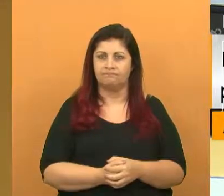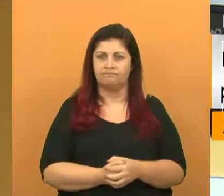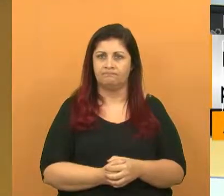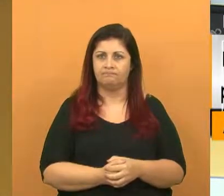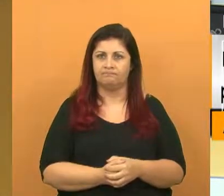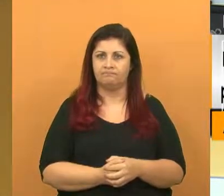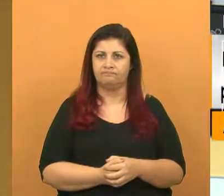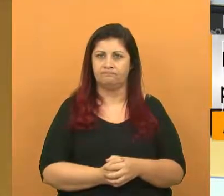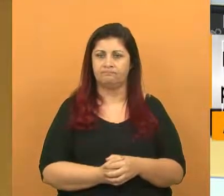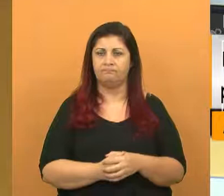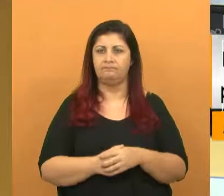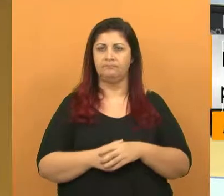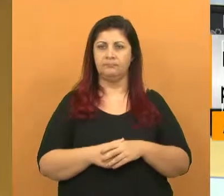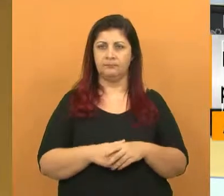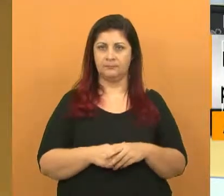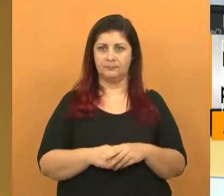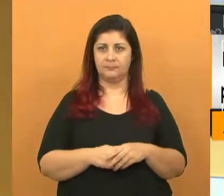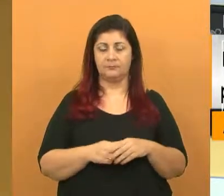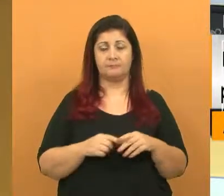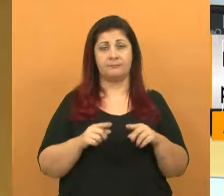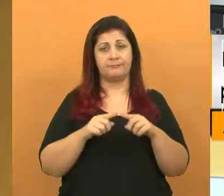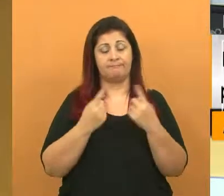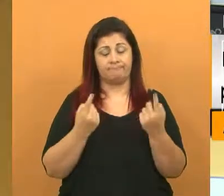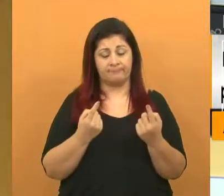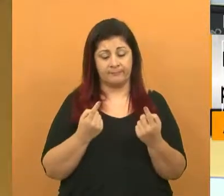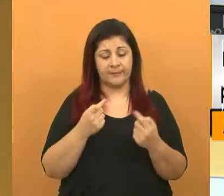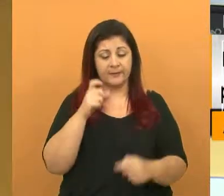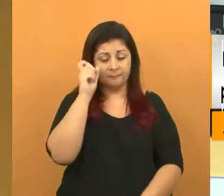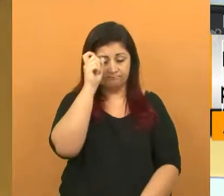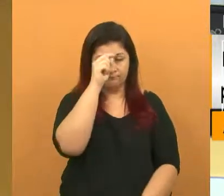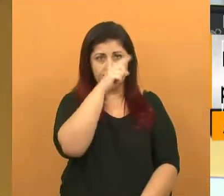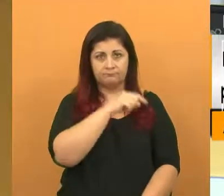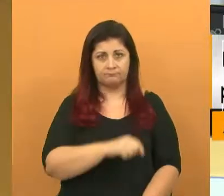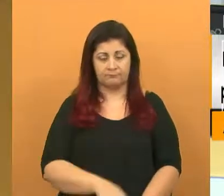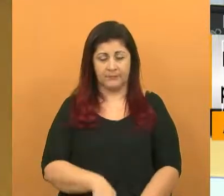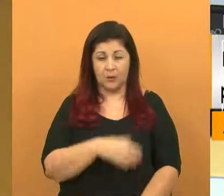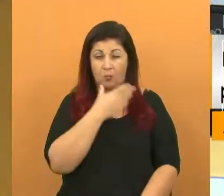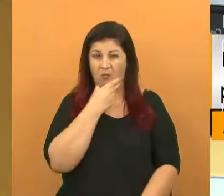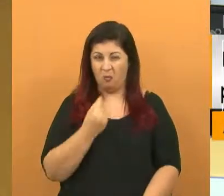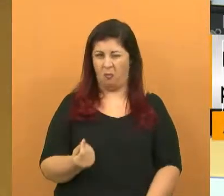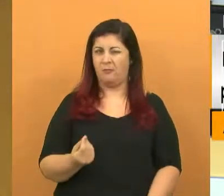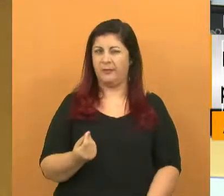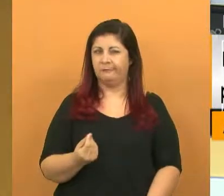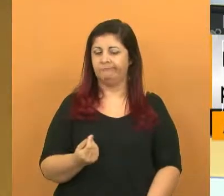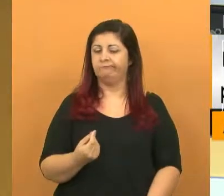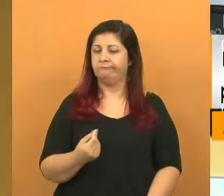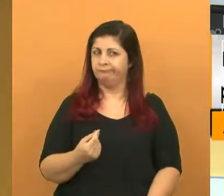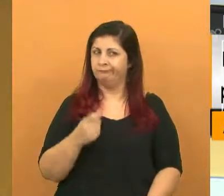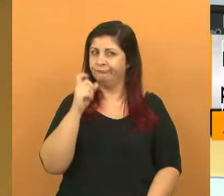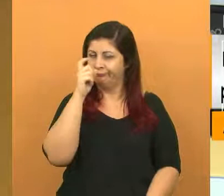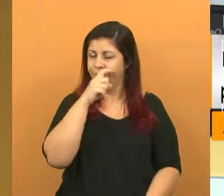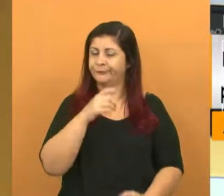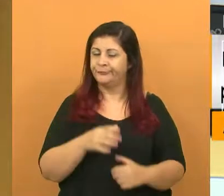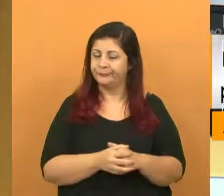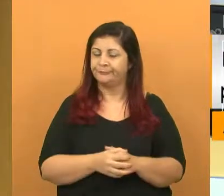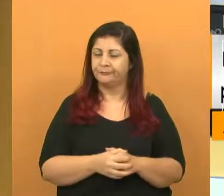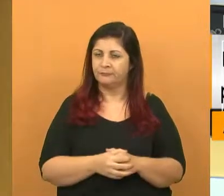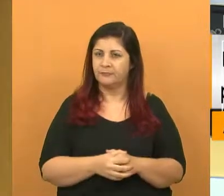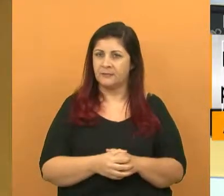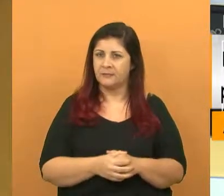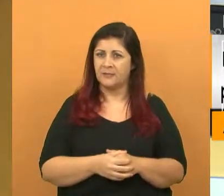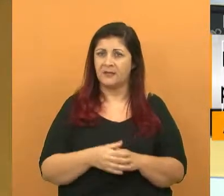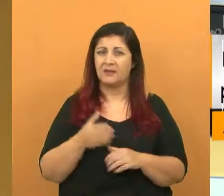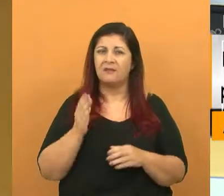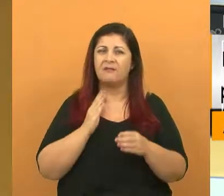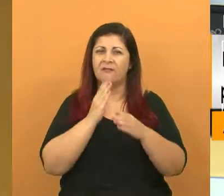isso. Agora, só que é difícil. O homem é muito machista. Eu já fui no médico